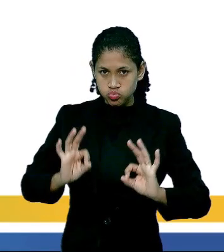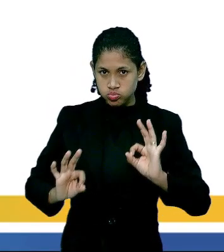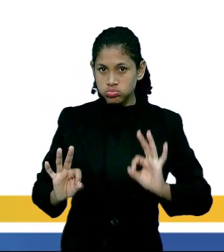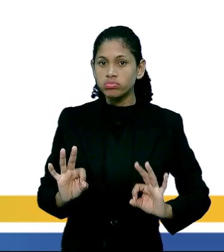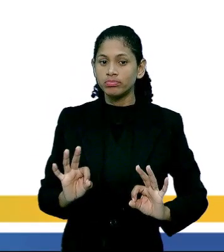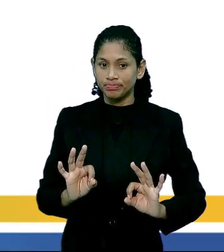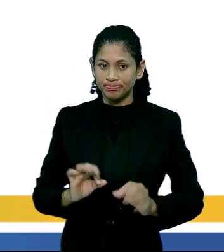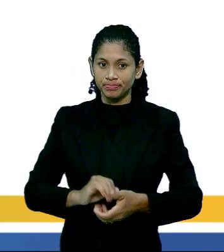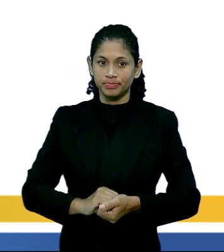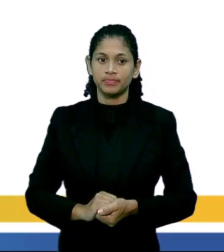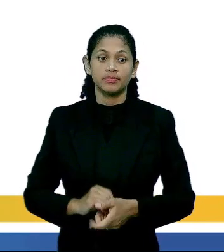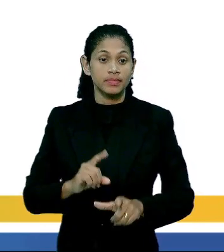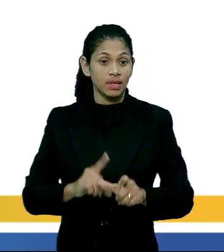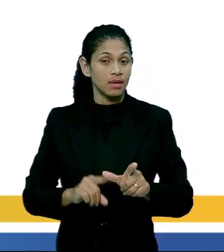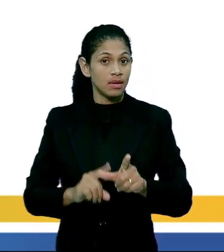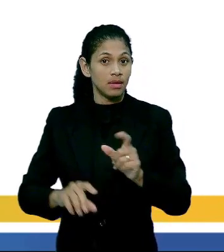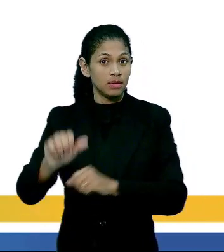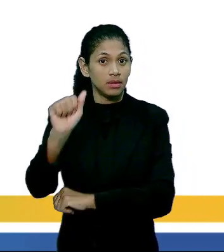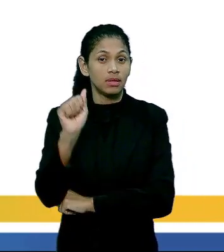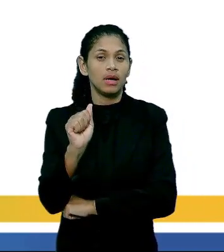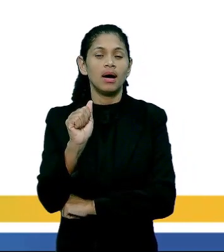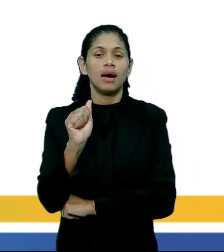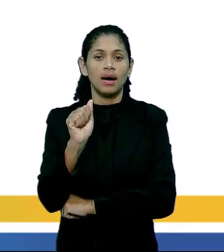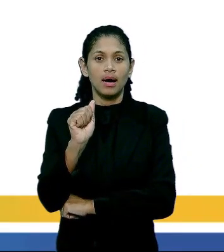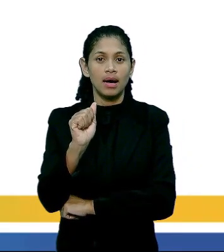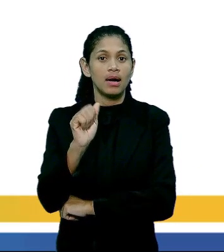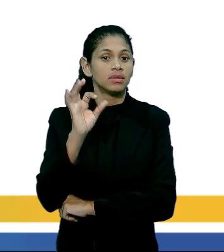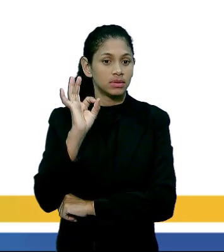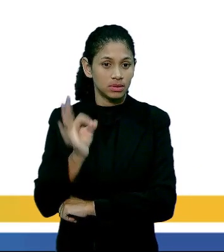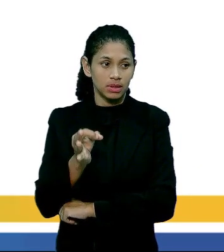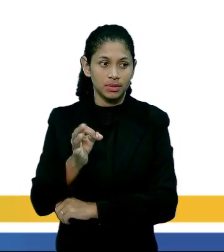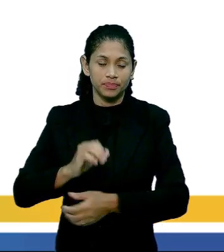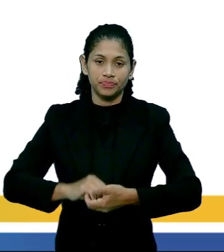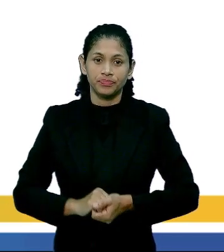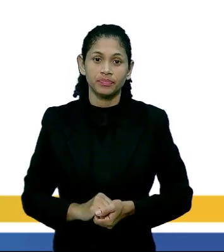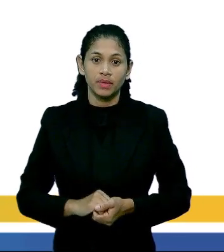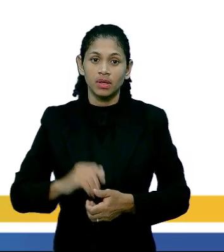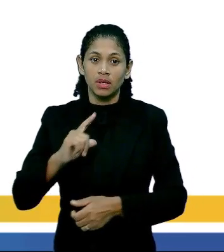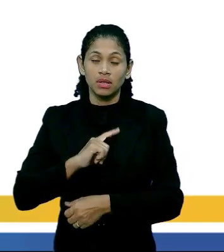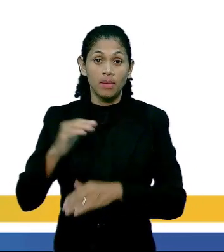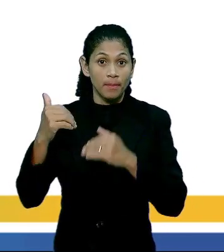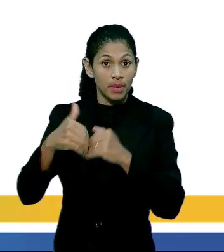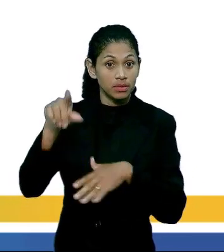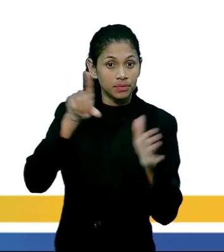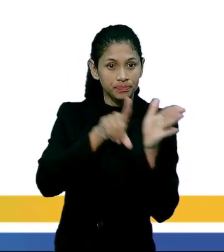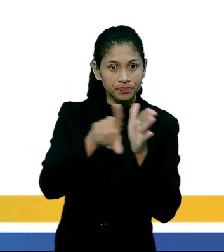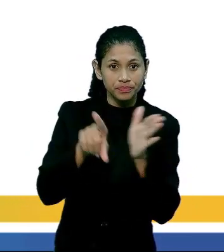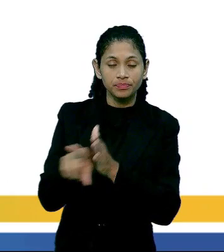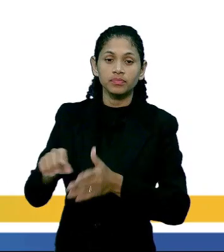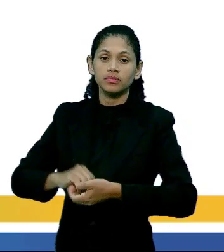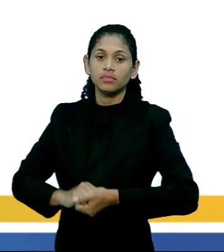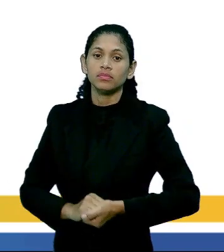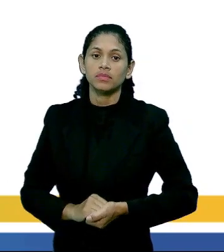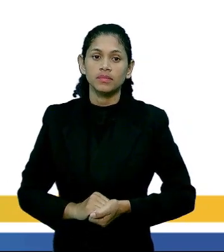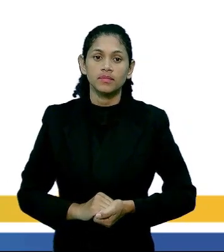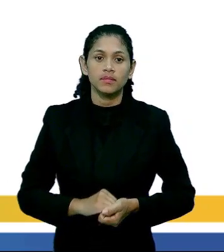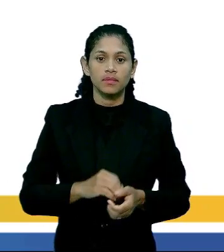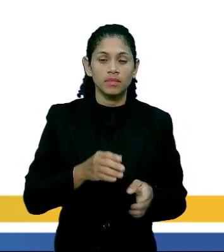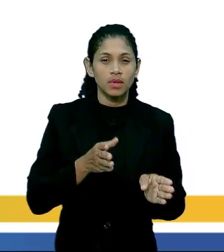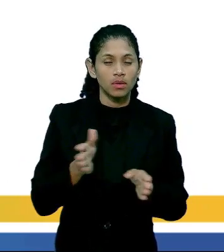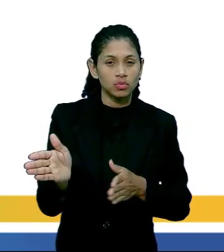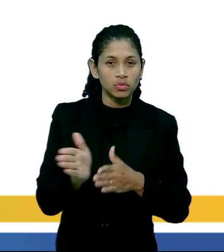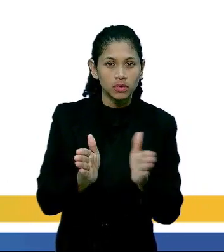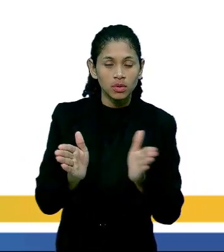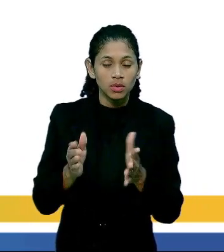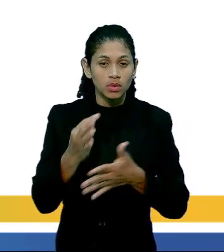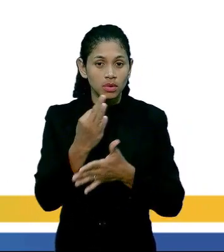a opção A. A de André arrasou. Isso aí. Temos mais uma questão? Temos mais uma questão. O direcionamento aqui